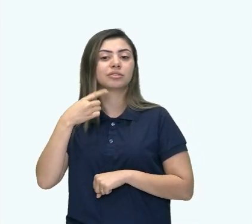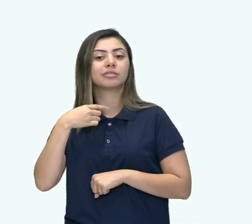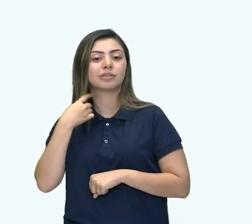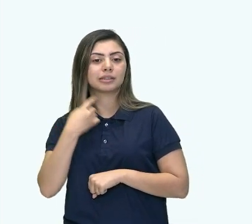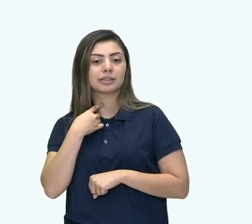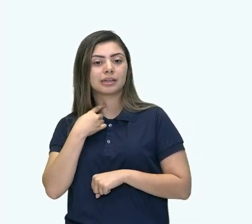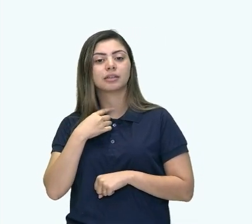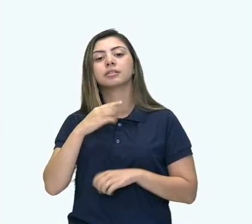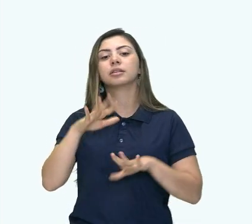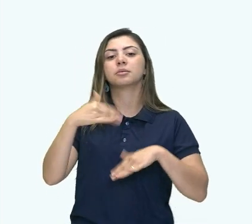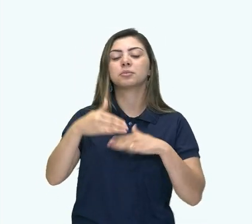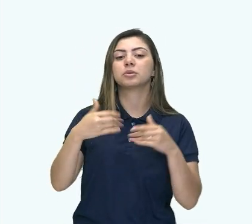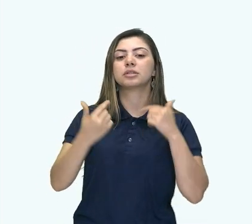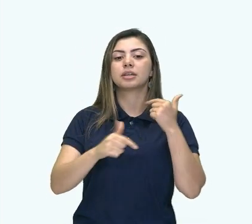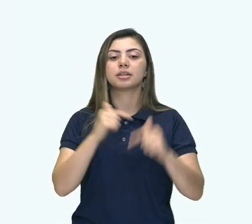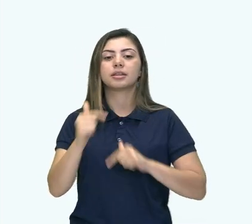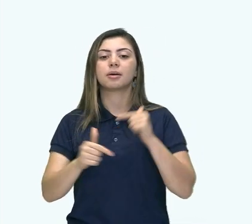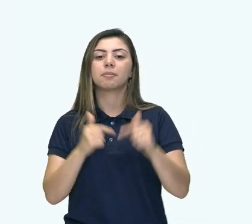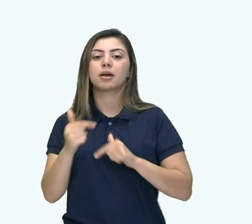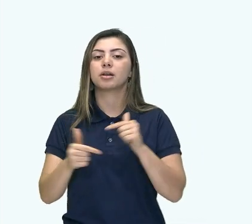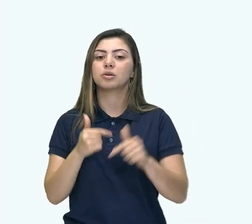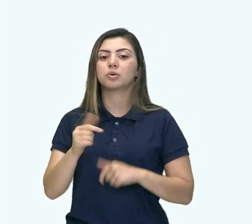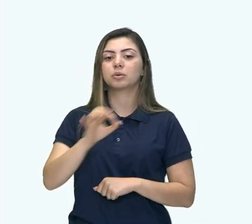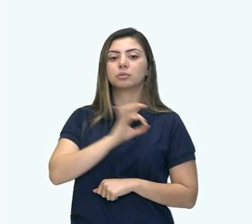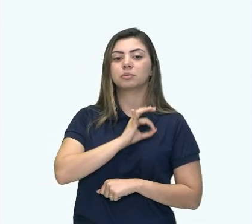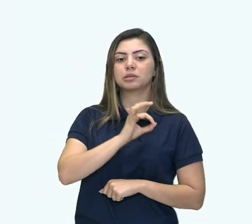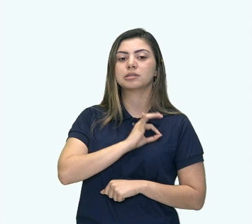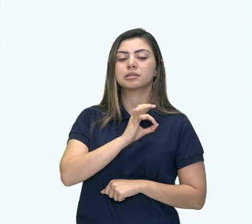dedicar à literatura. Olha aí o feedback na biografia, né?